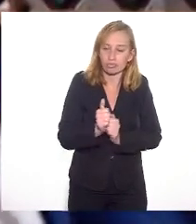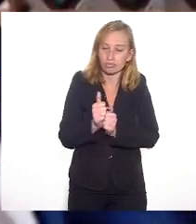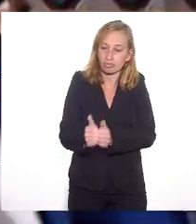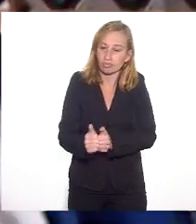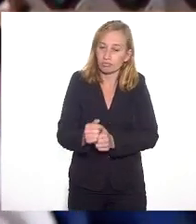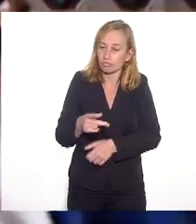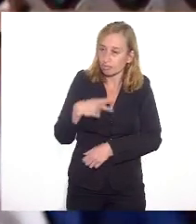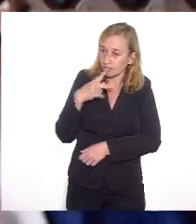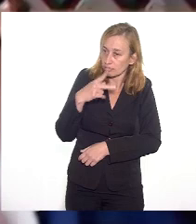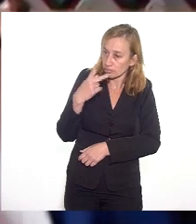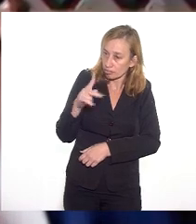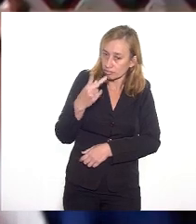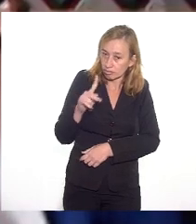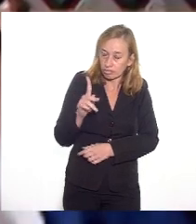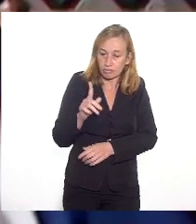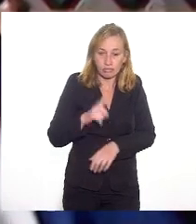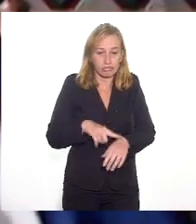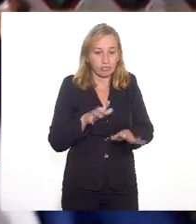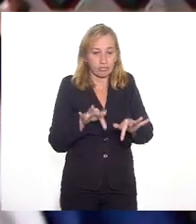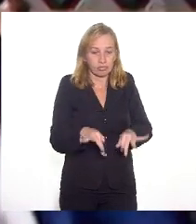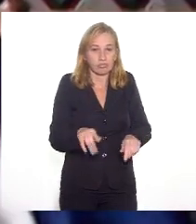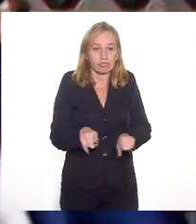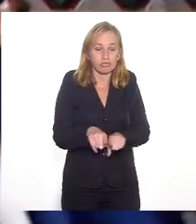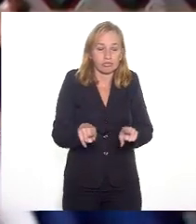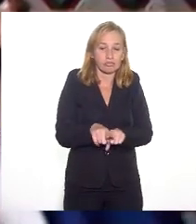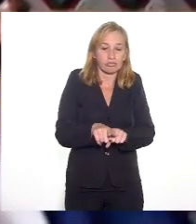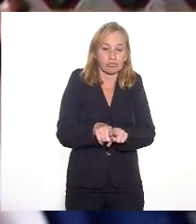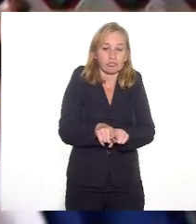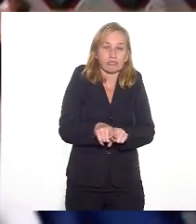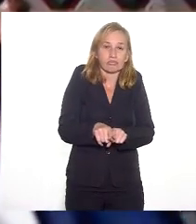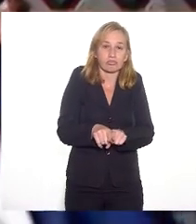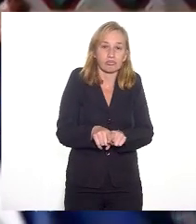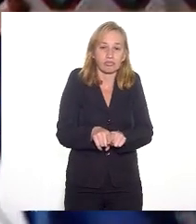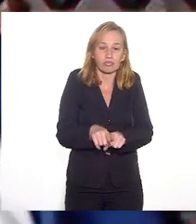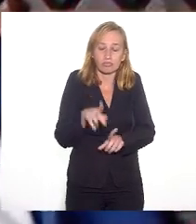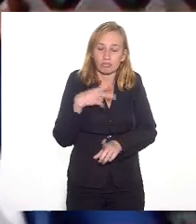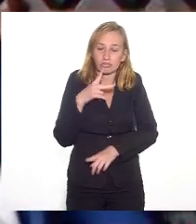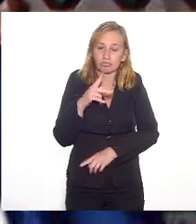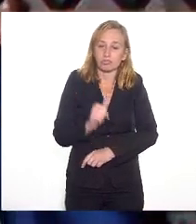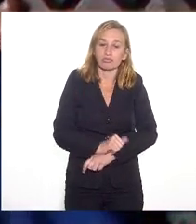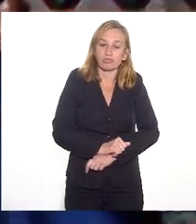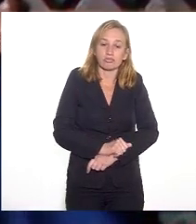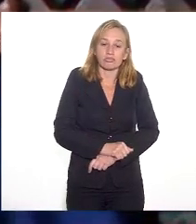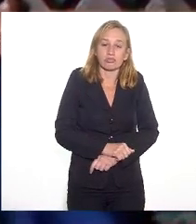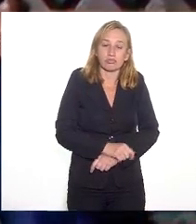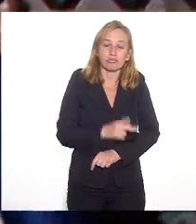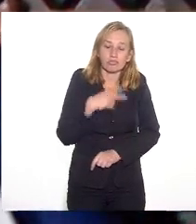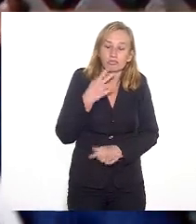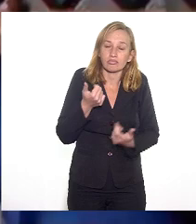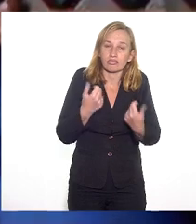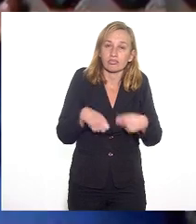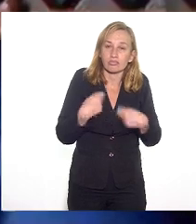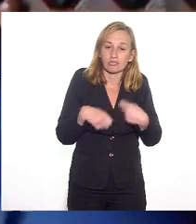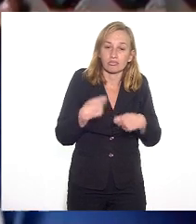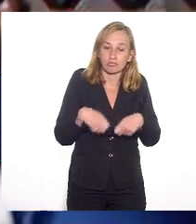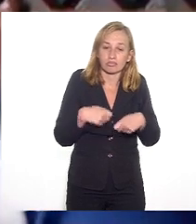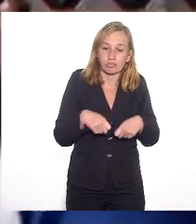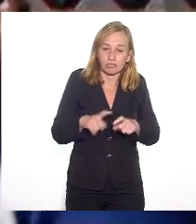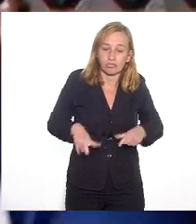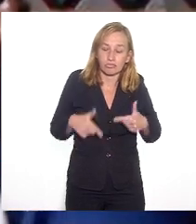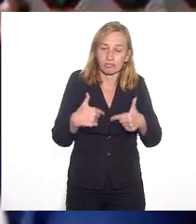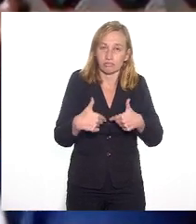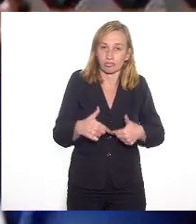suas falas no expediente final e também nas intervenções que faz, falando sobre a necessidade de uma